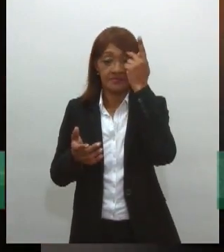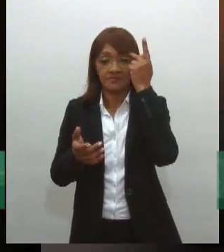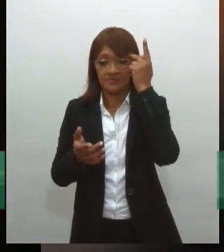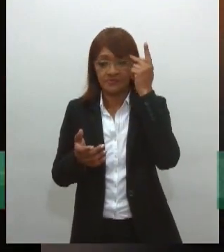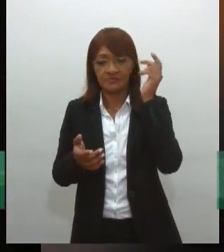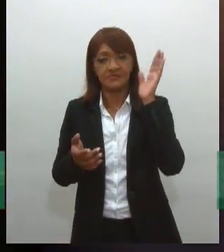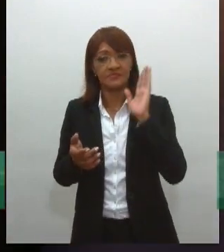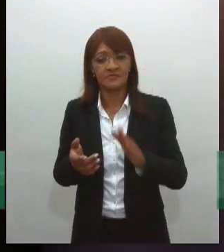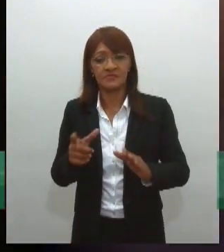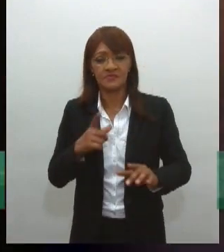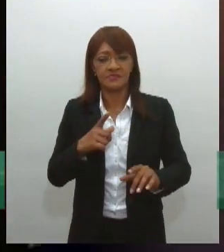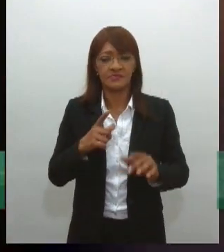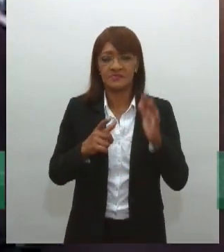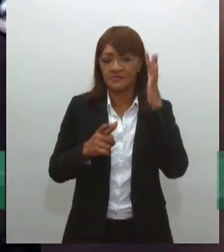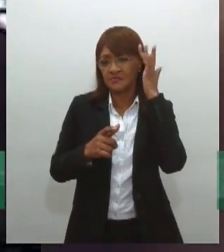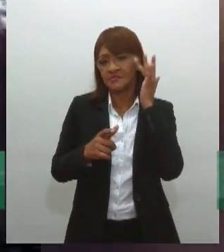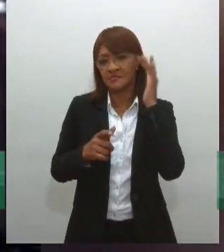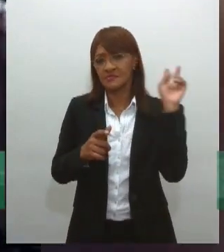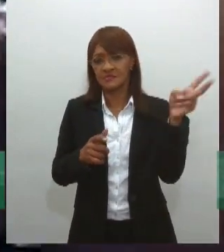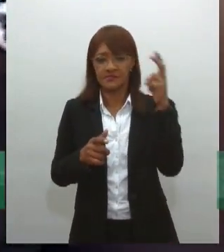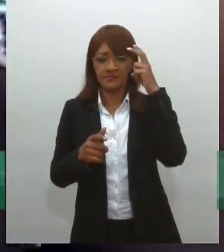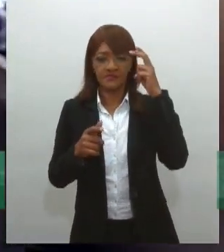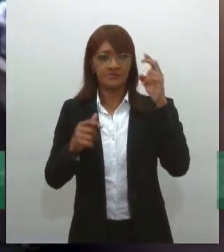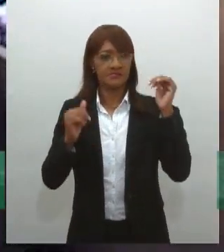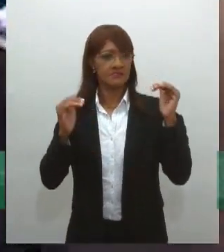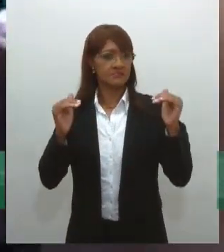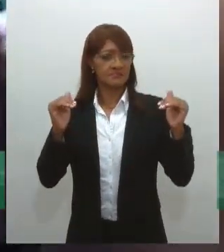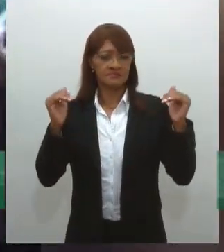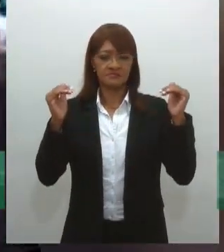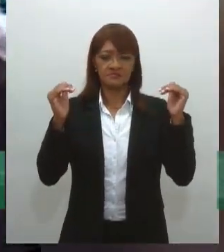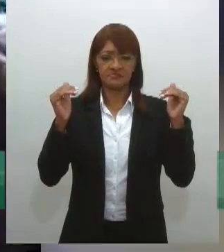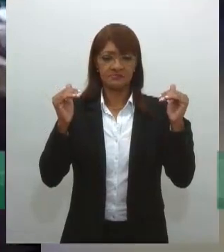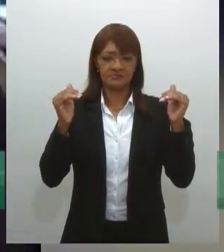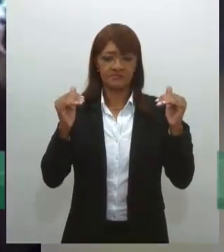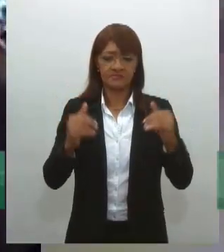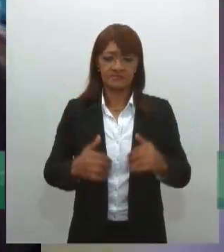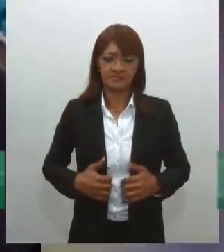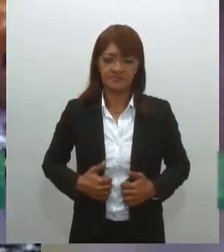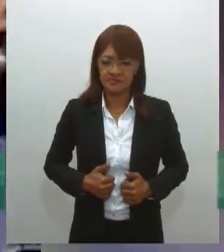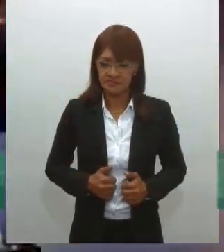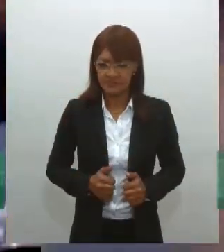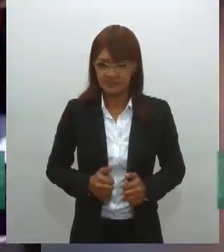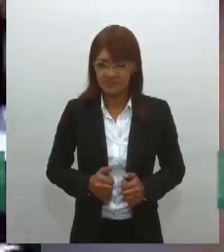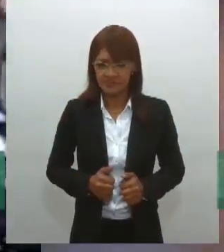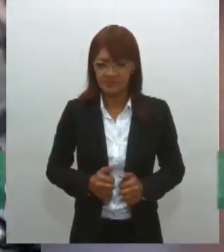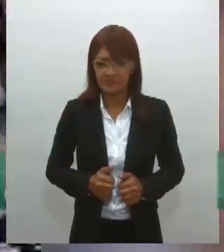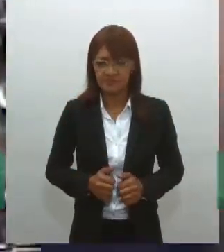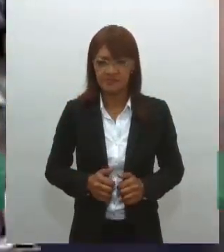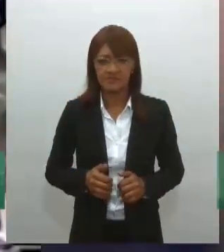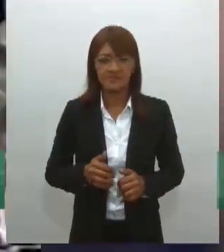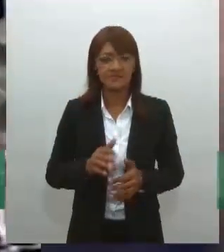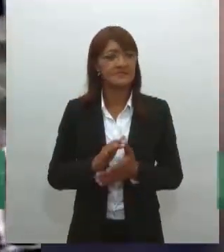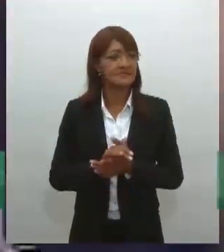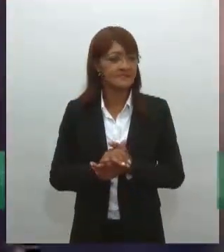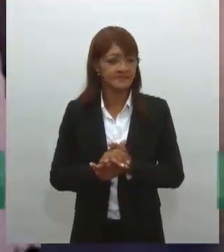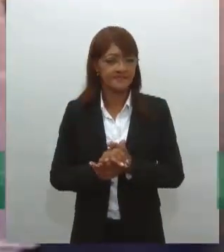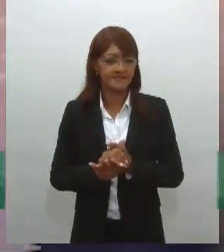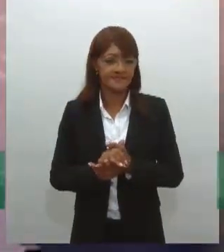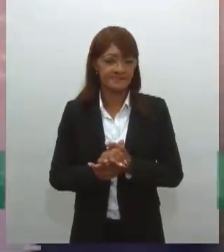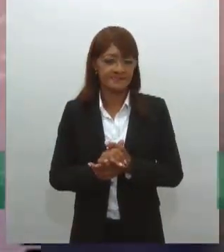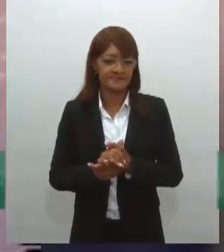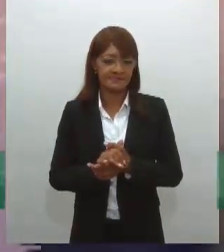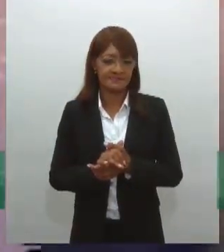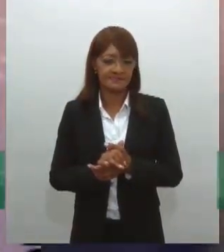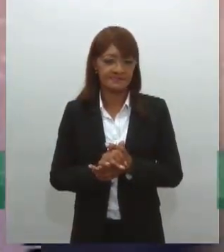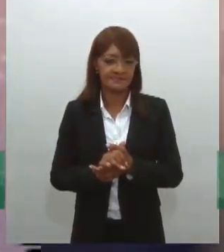que a cultura é uma coisa excepcional. Rio de Janeiro, fevereiro e março, alô, alô, Realengo, aquele abraço, alô, torcida do